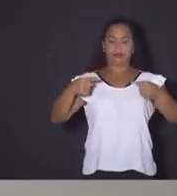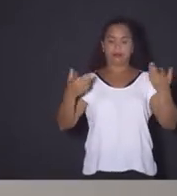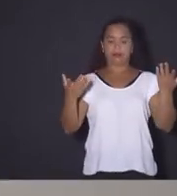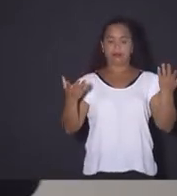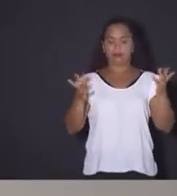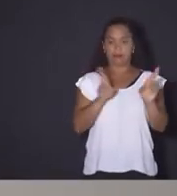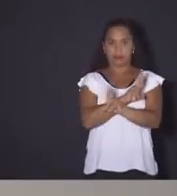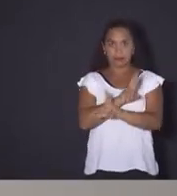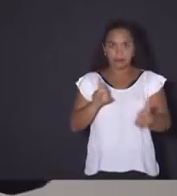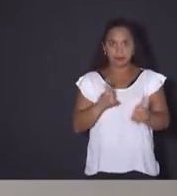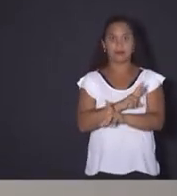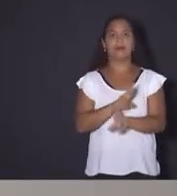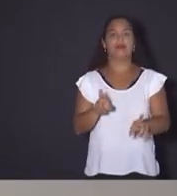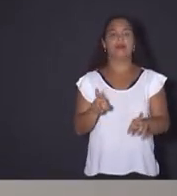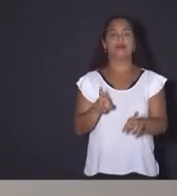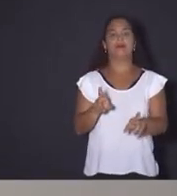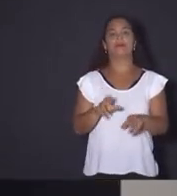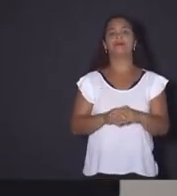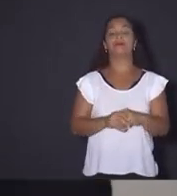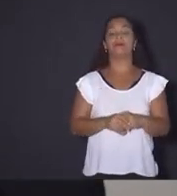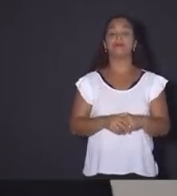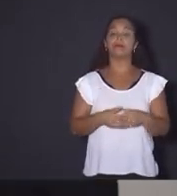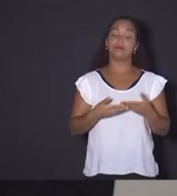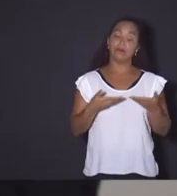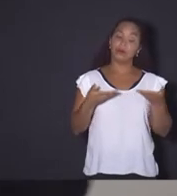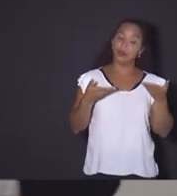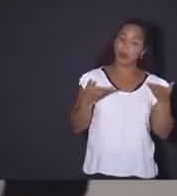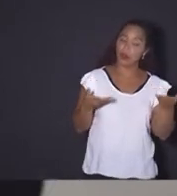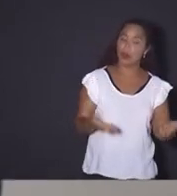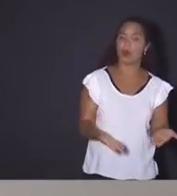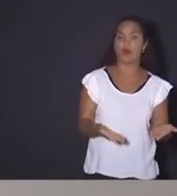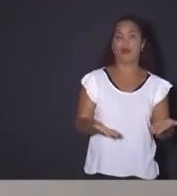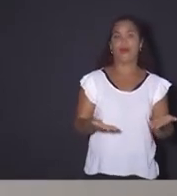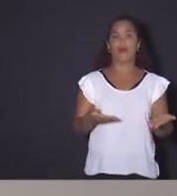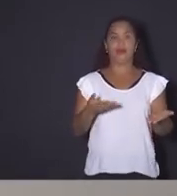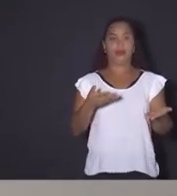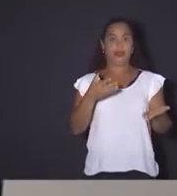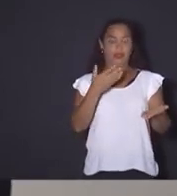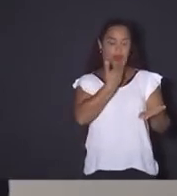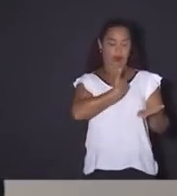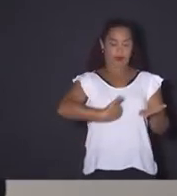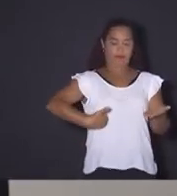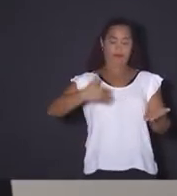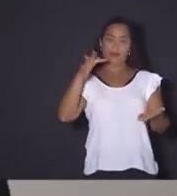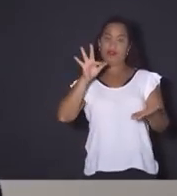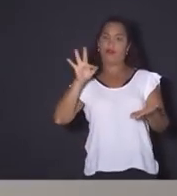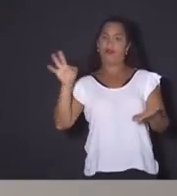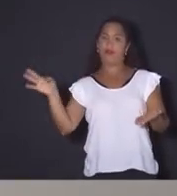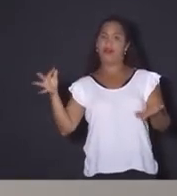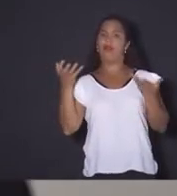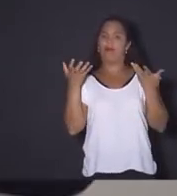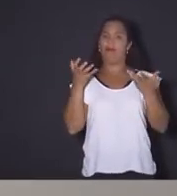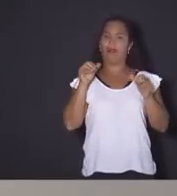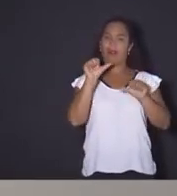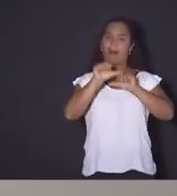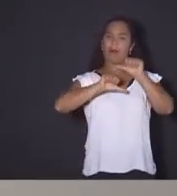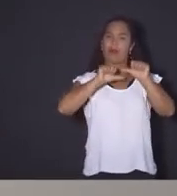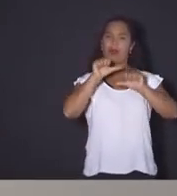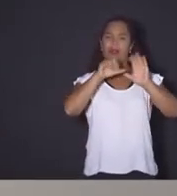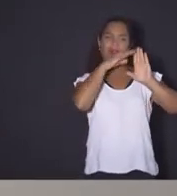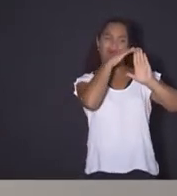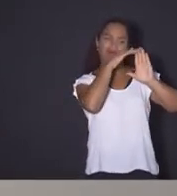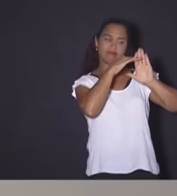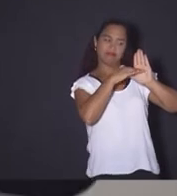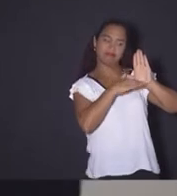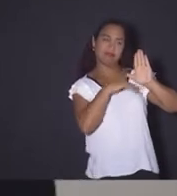infelizmente, o governo federal está tensionando para que esse modelo seja alterado, desequilibrando essa relação entre sociedade